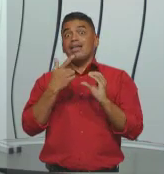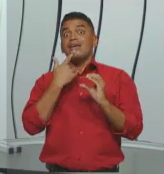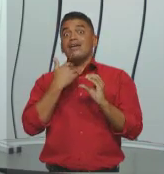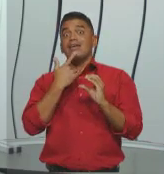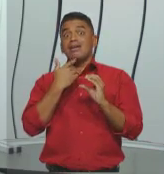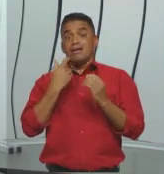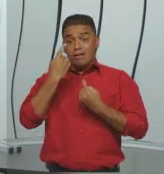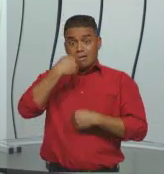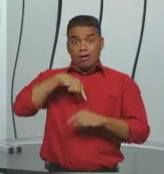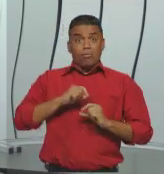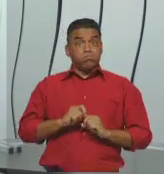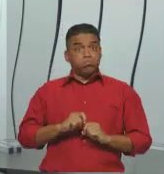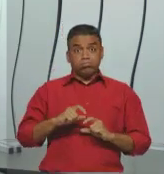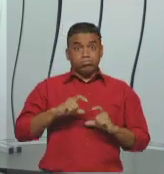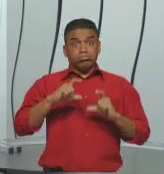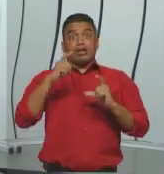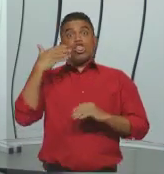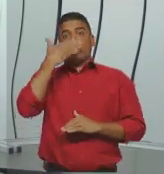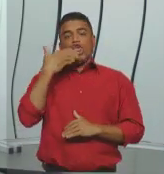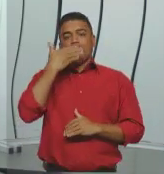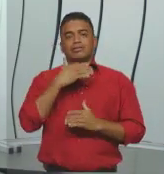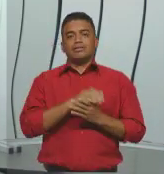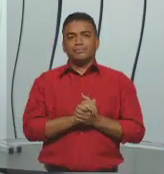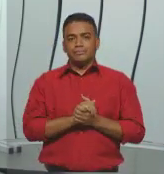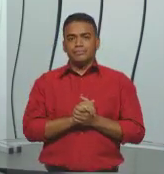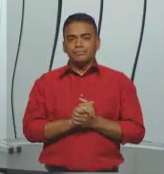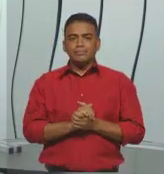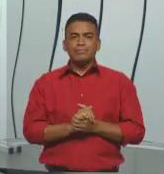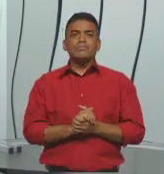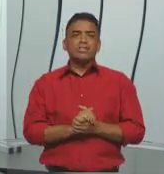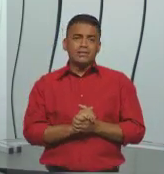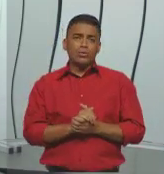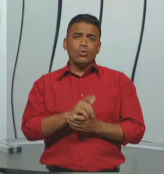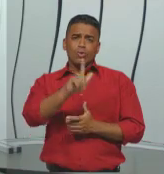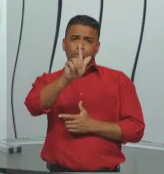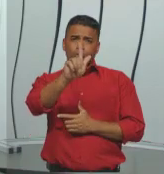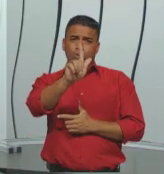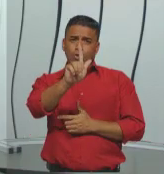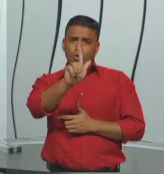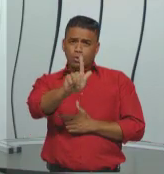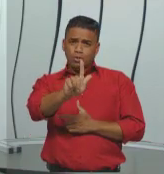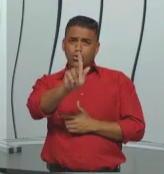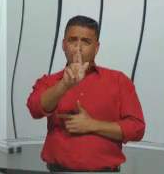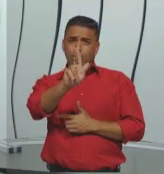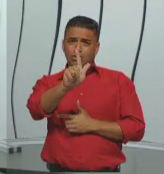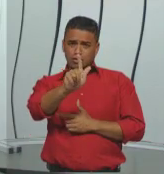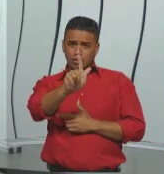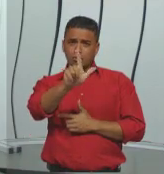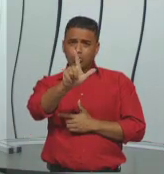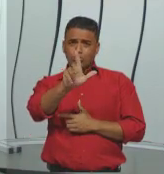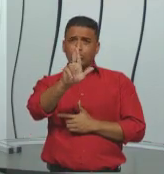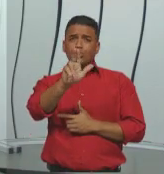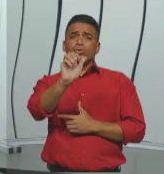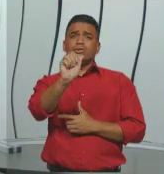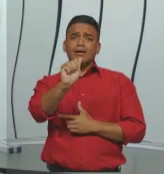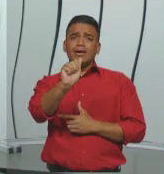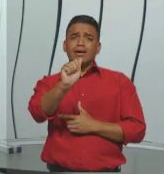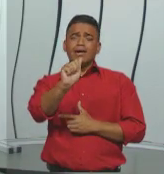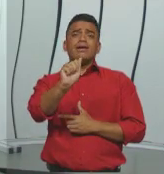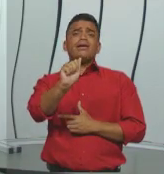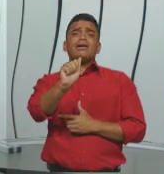aumentam. E o glucagon ele teria esse papel contrário. A glicose nossa ela é